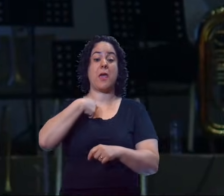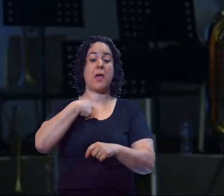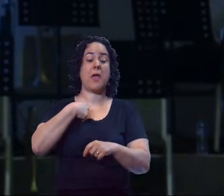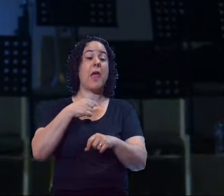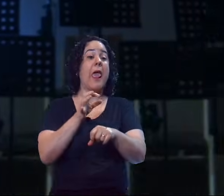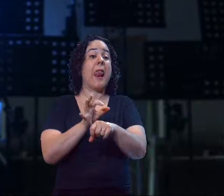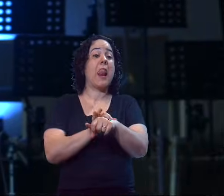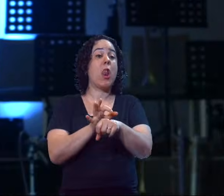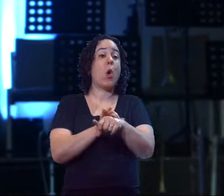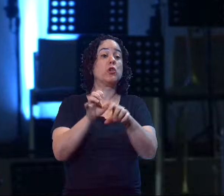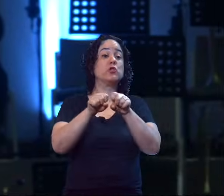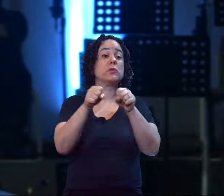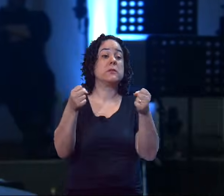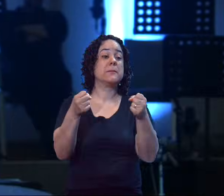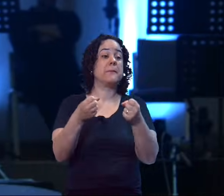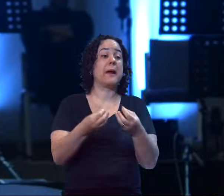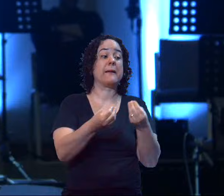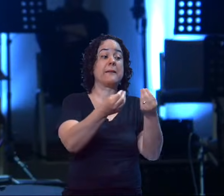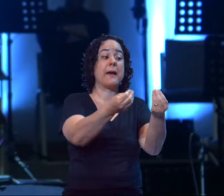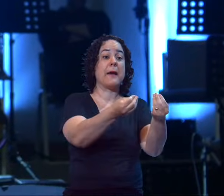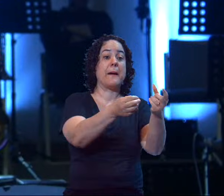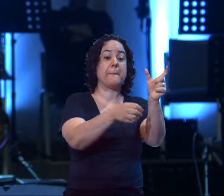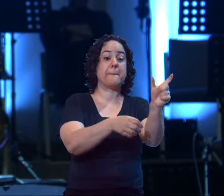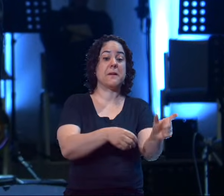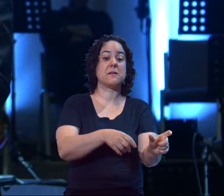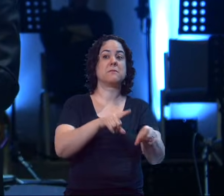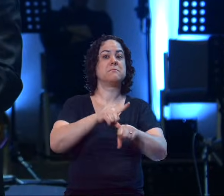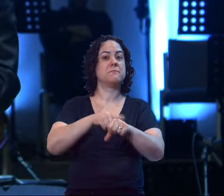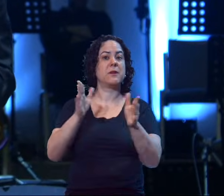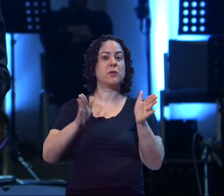para uma pessoa. Eu falei, meu Deus, na época do jejum.